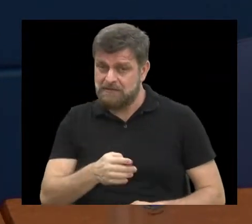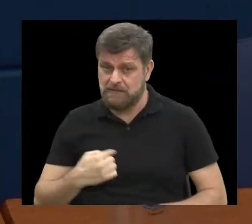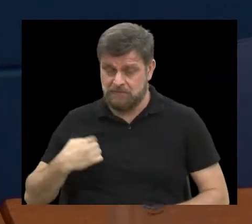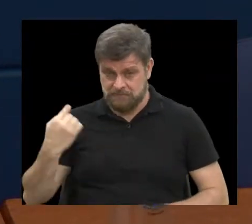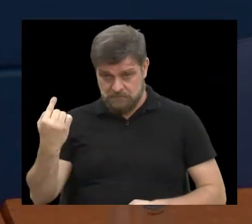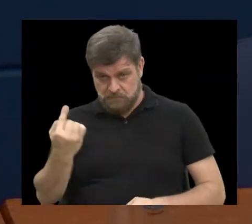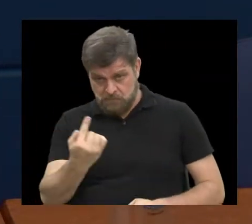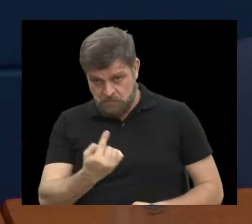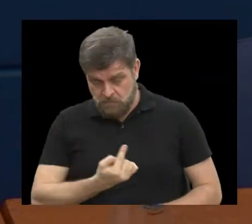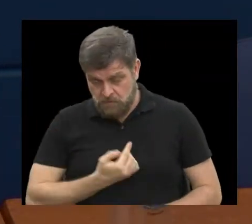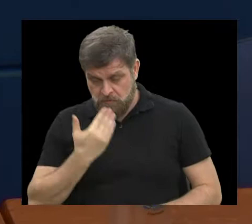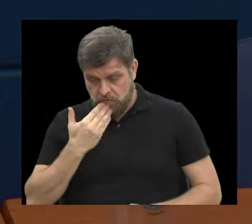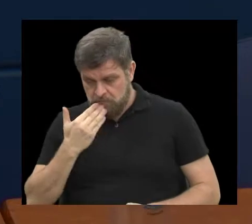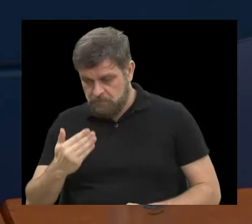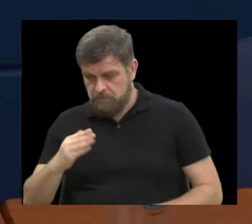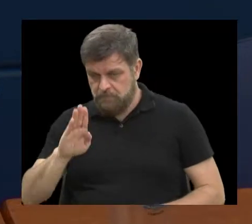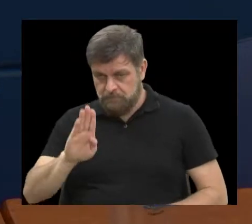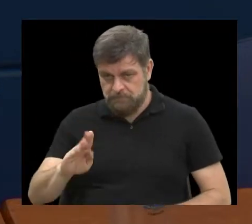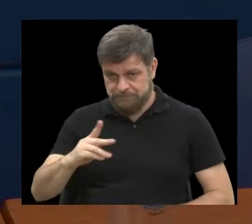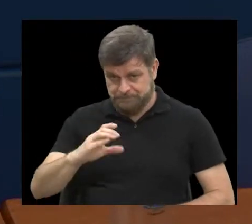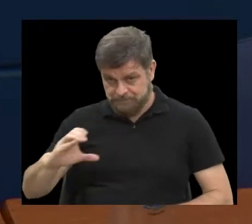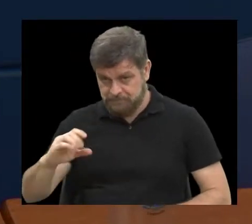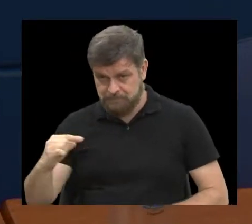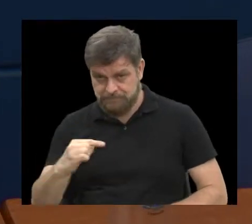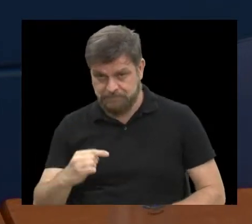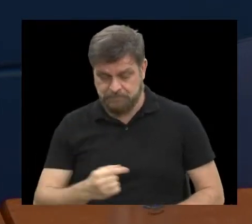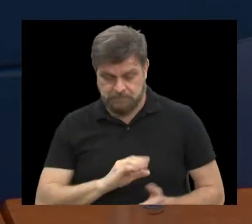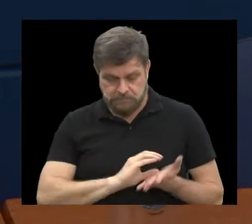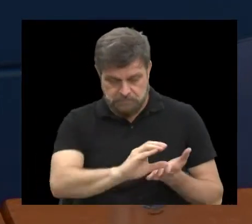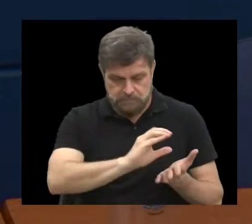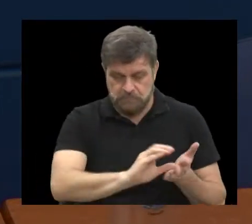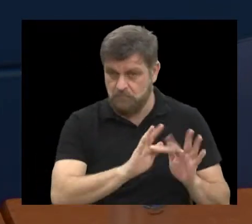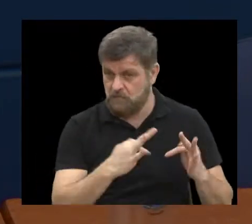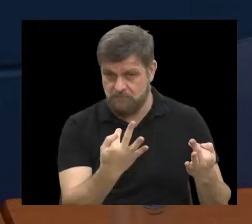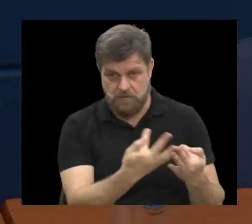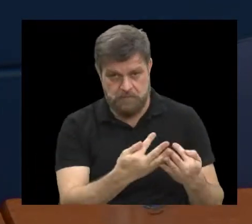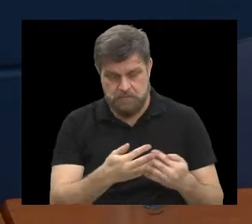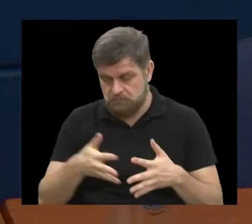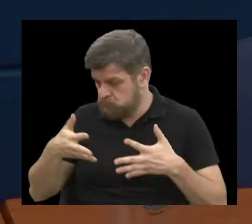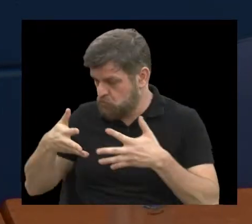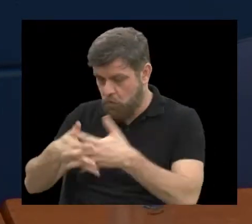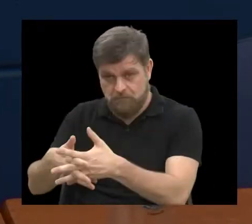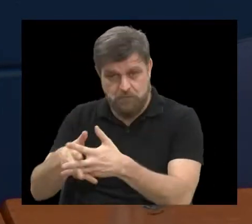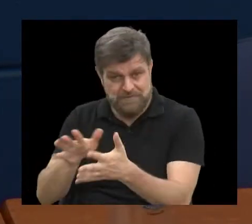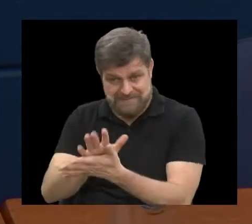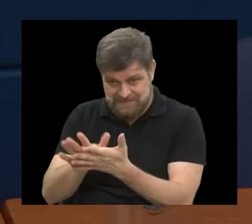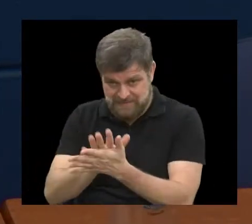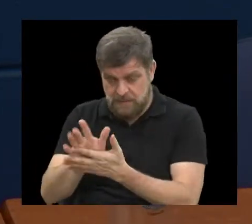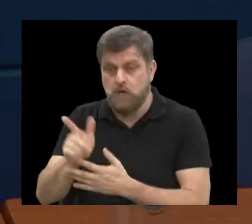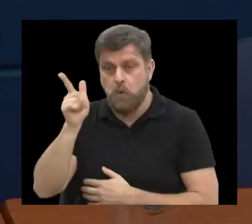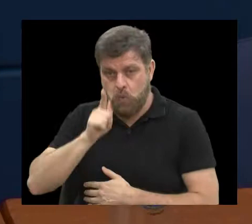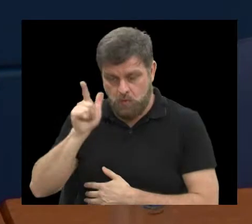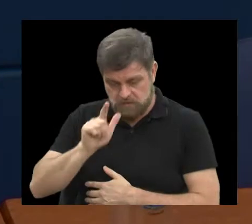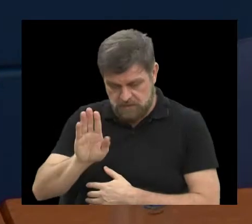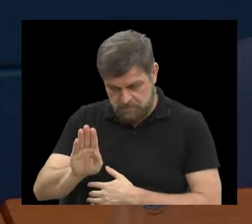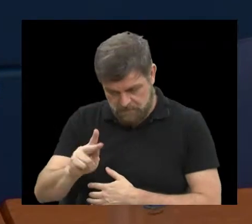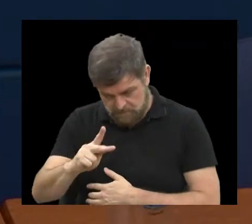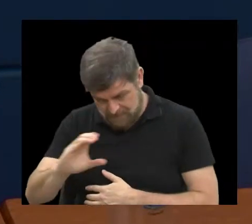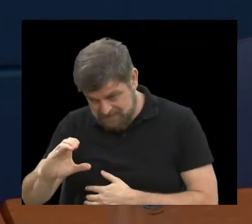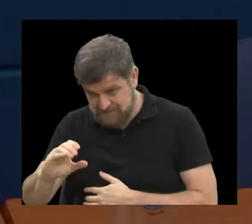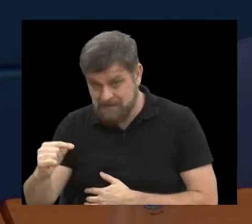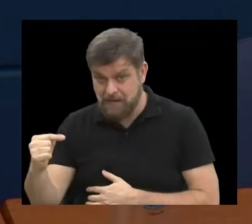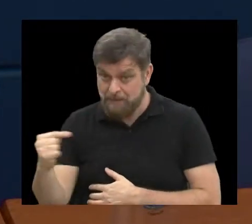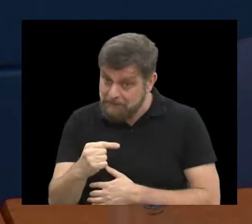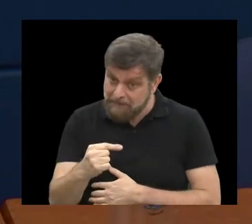na hora de pedir o BPC, o Bolsa Família não interfere, ele não vai prejudicar na concessão do BPC. Mas